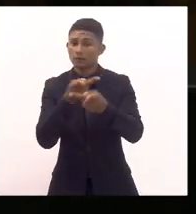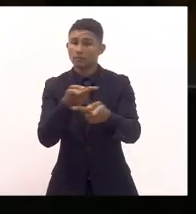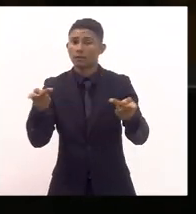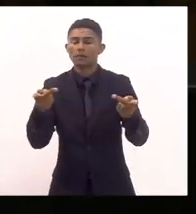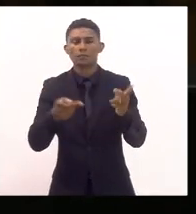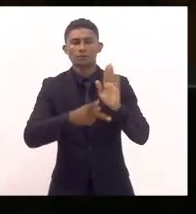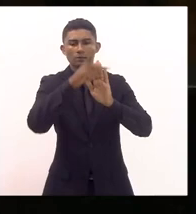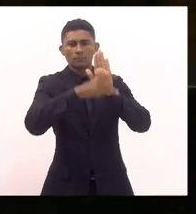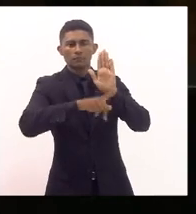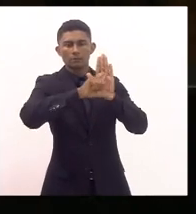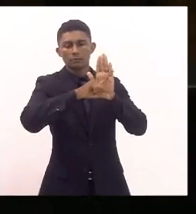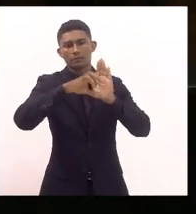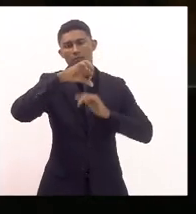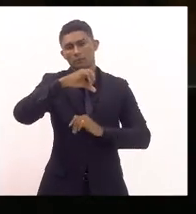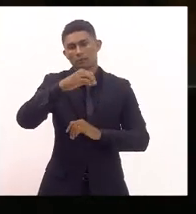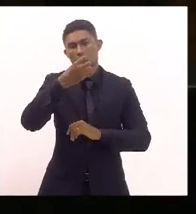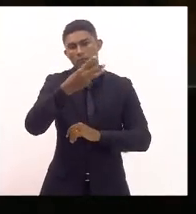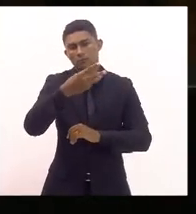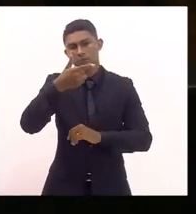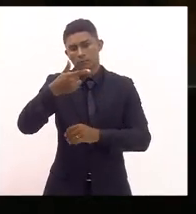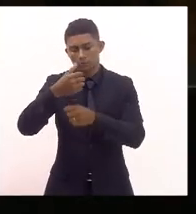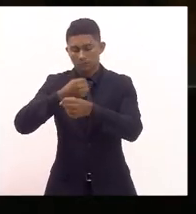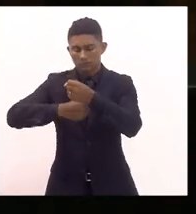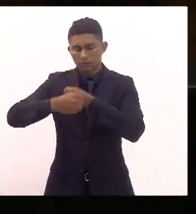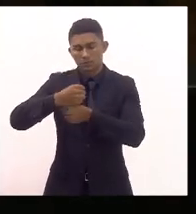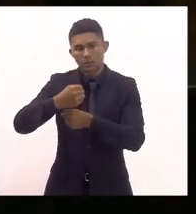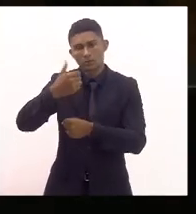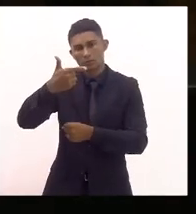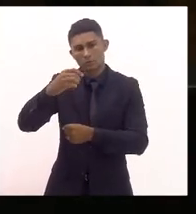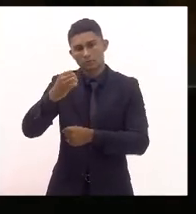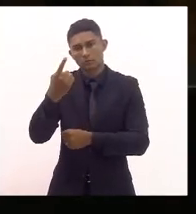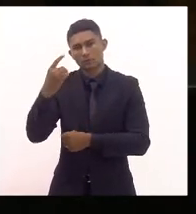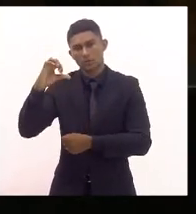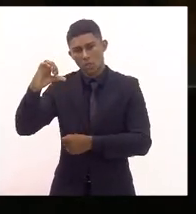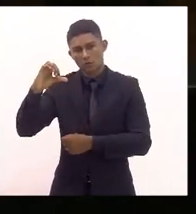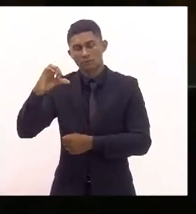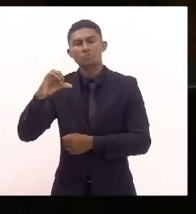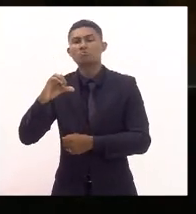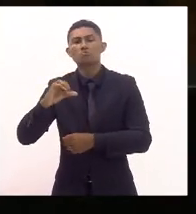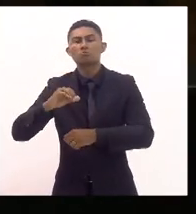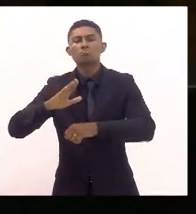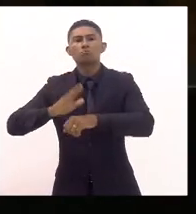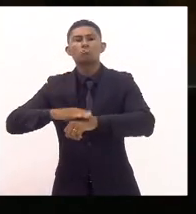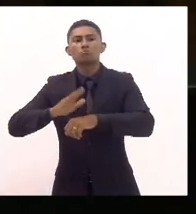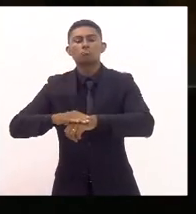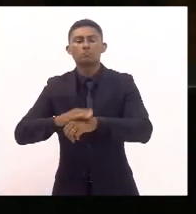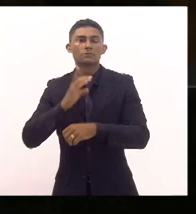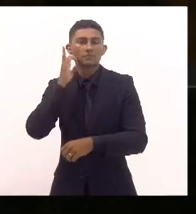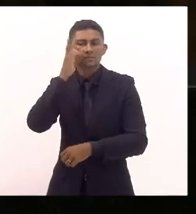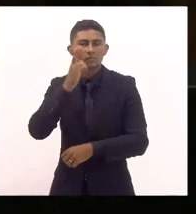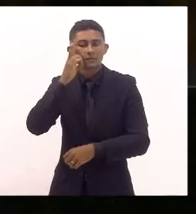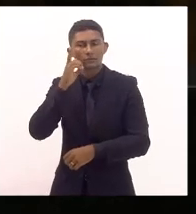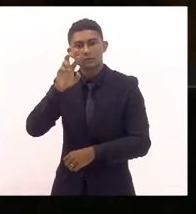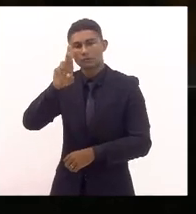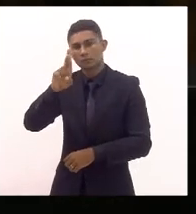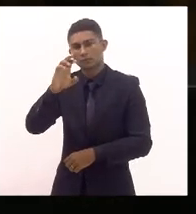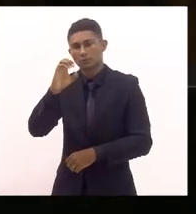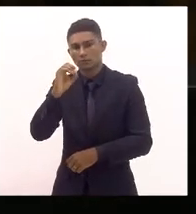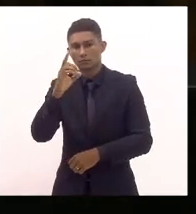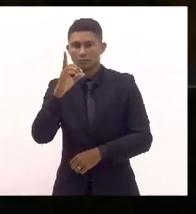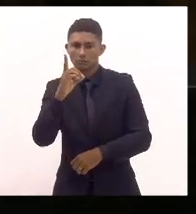o projeto de lei 932 2019 que é de autoria do deputado Rodrigo